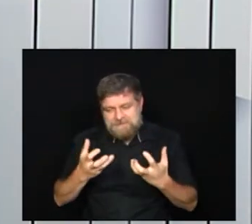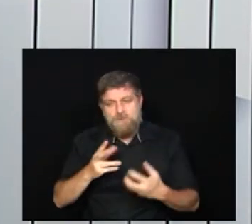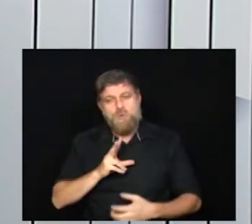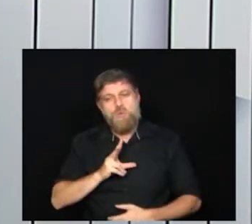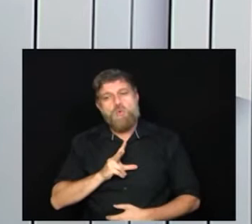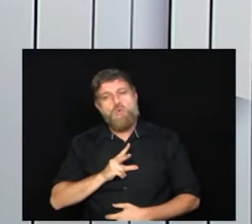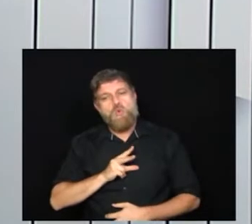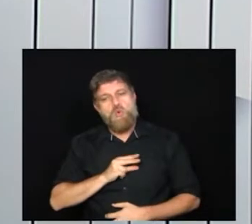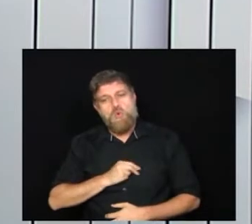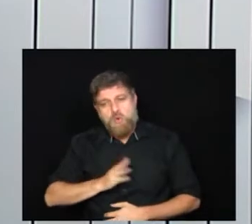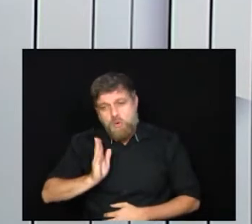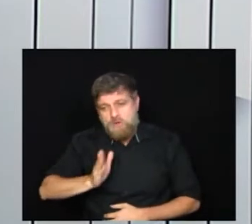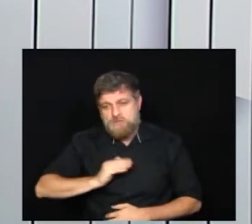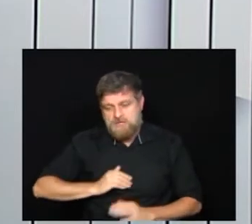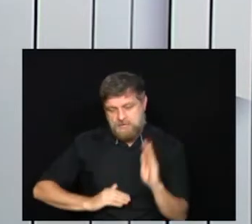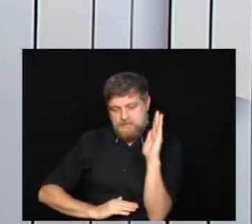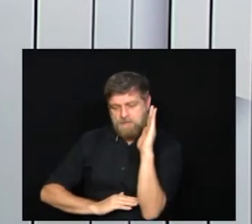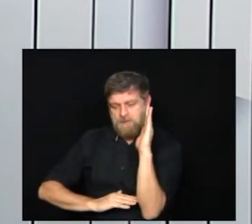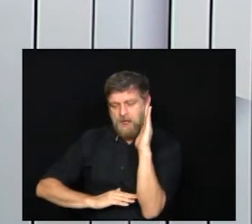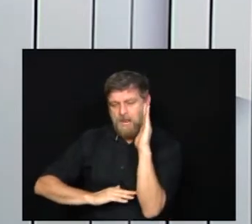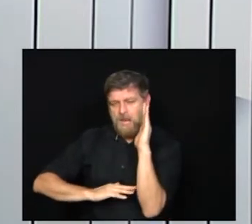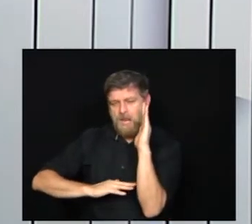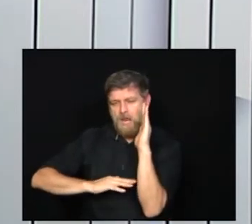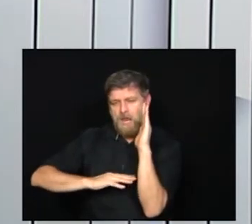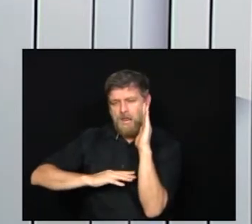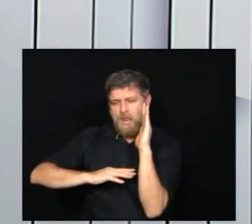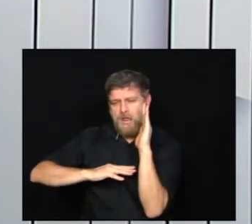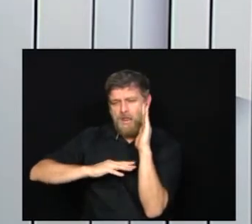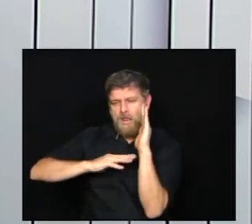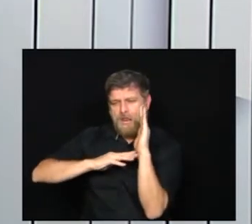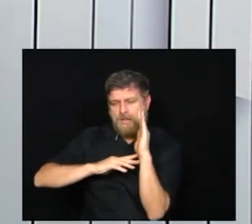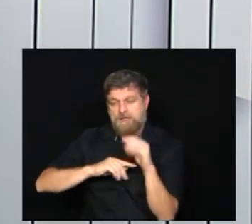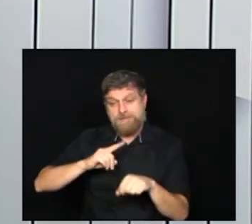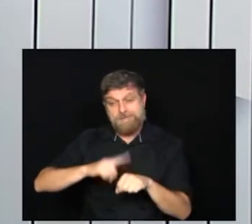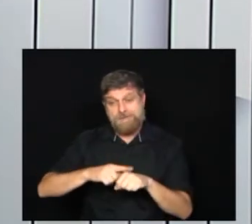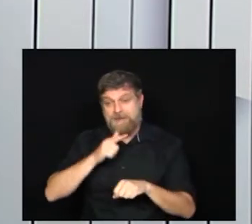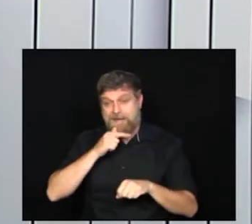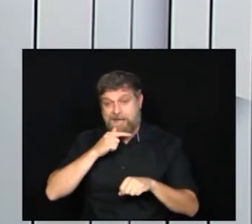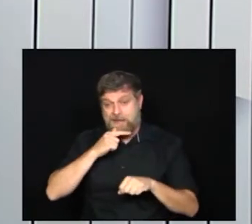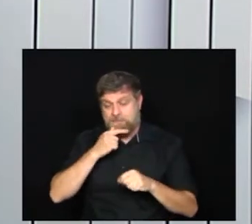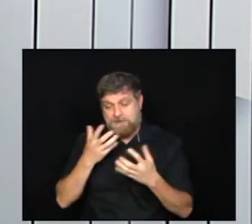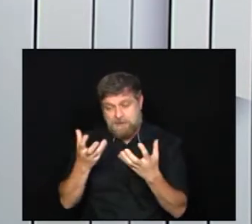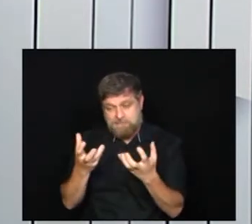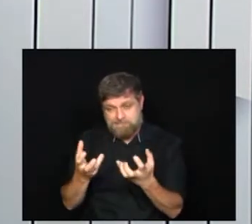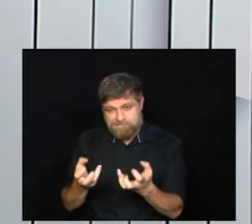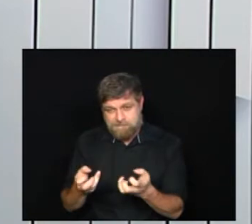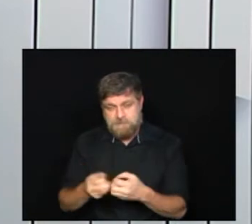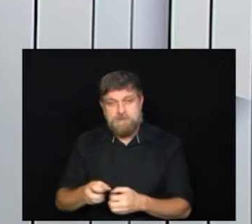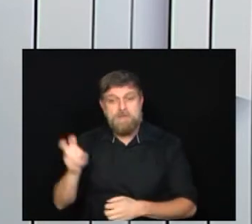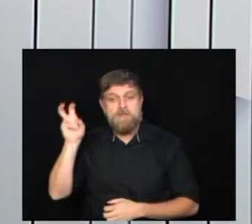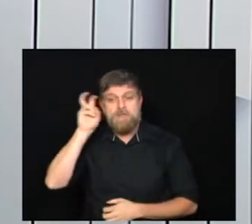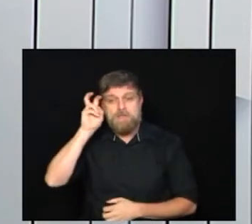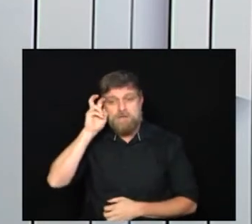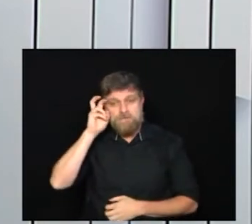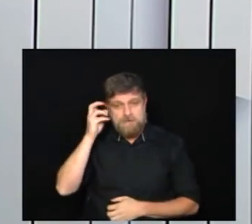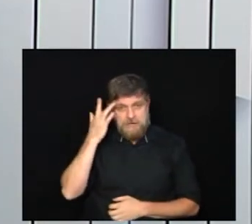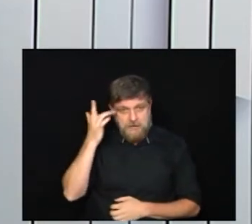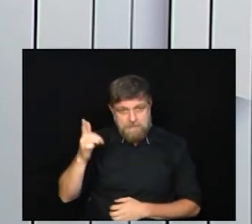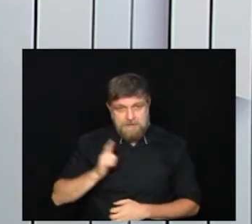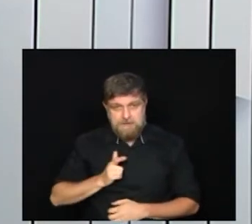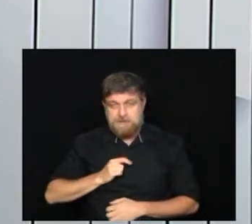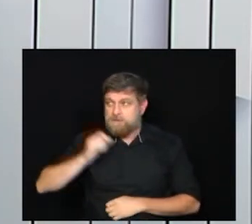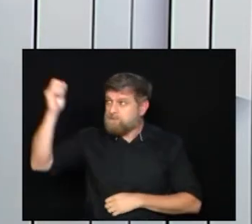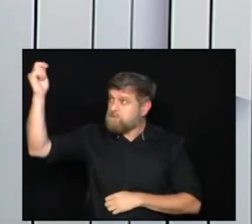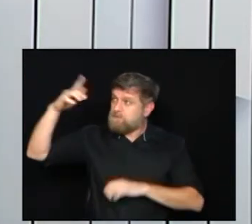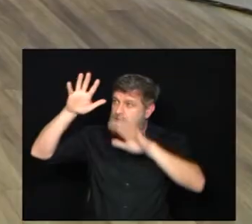ajuda também os reservatórios em termos de crise hídrica. Para amanhã, quinta-feira, sol entre nuvens